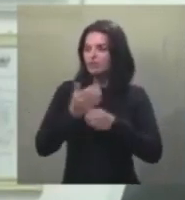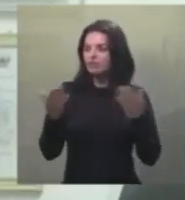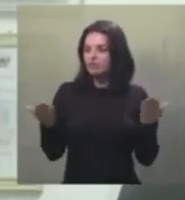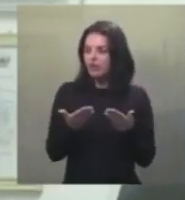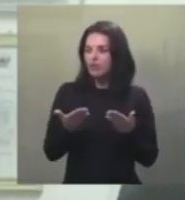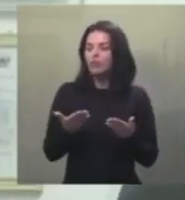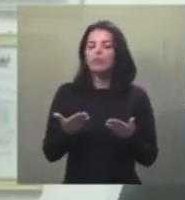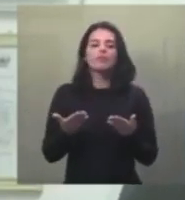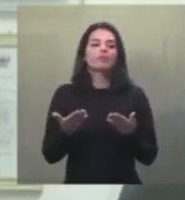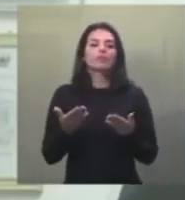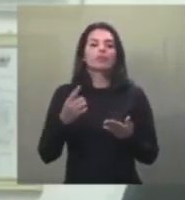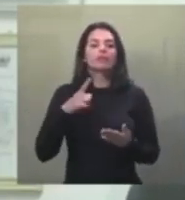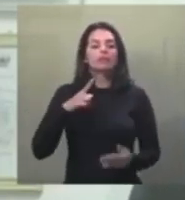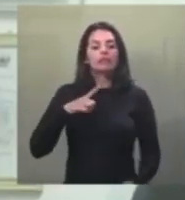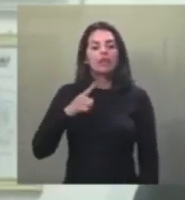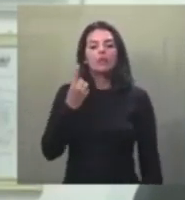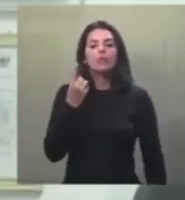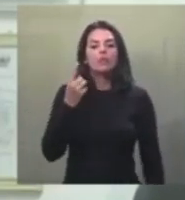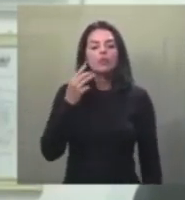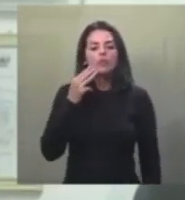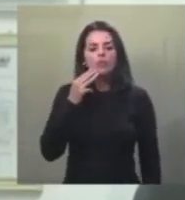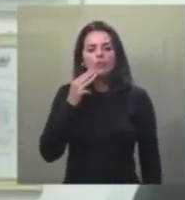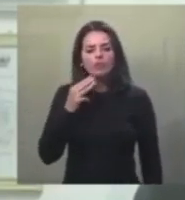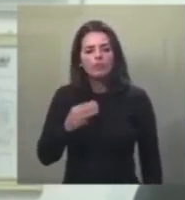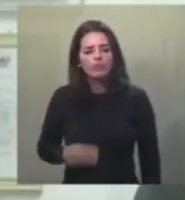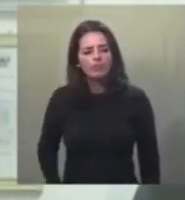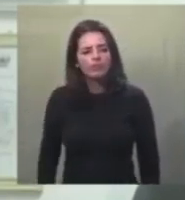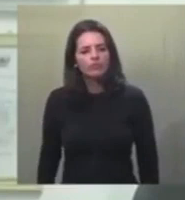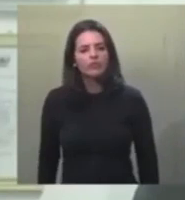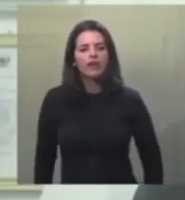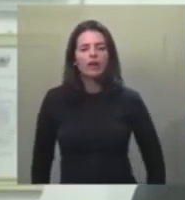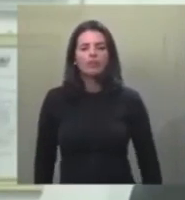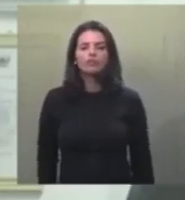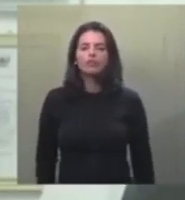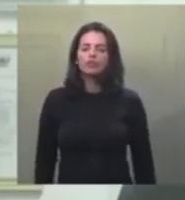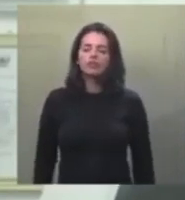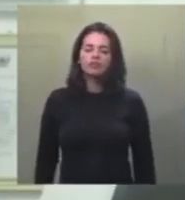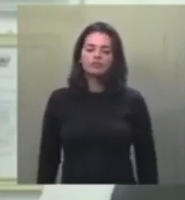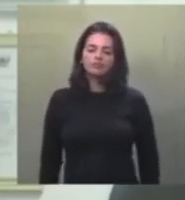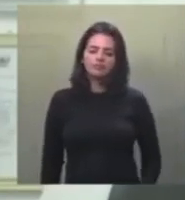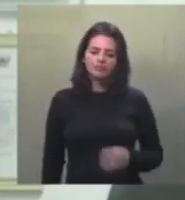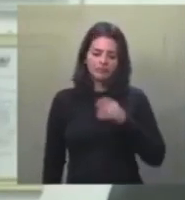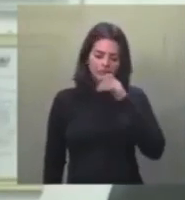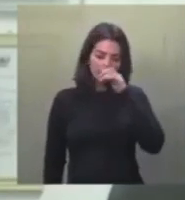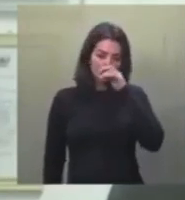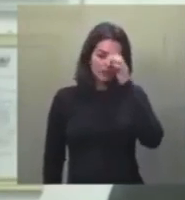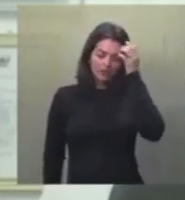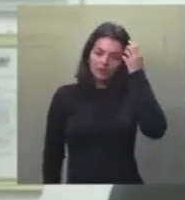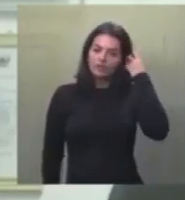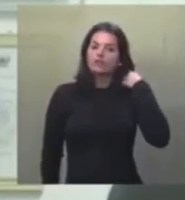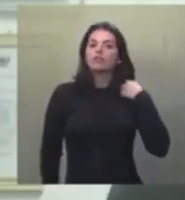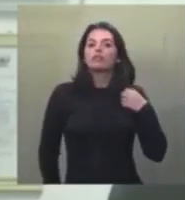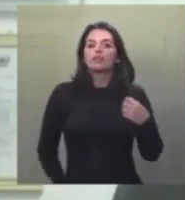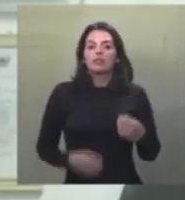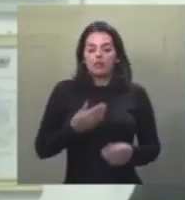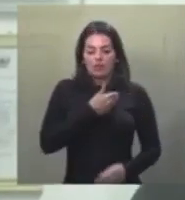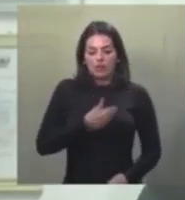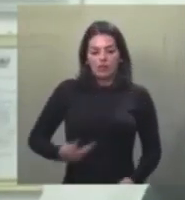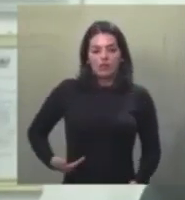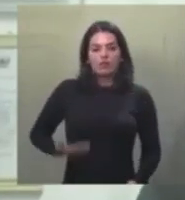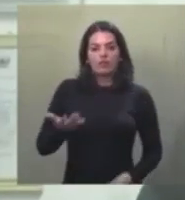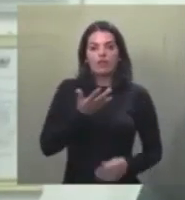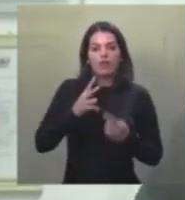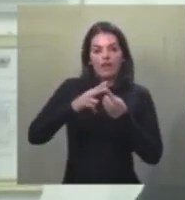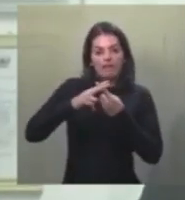públicos, há 5 anos. E o governo quer dar reajuste a 45 mil policiais. Então, veja